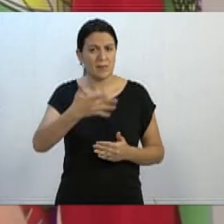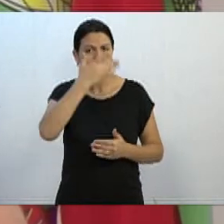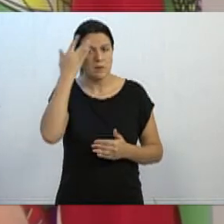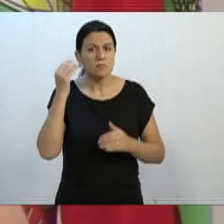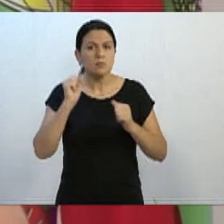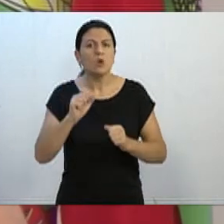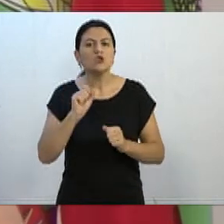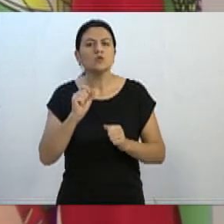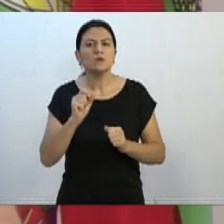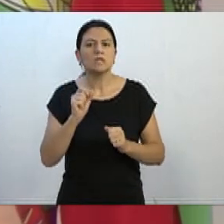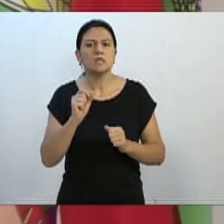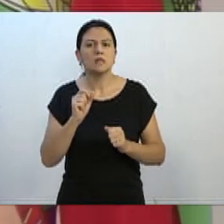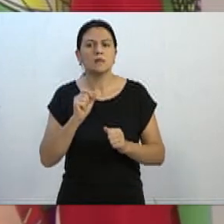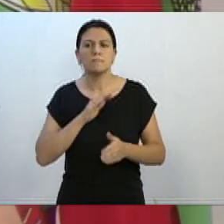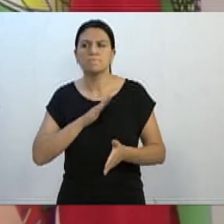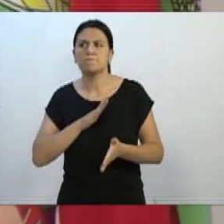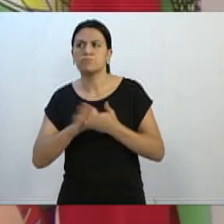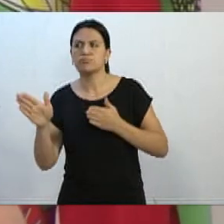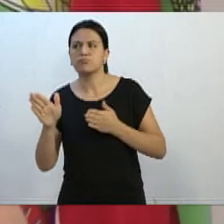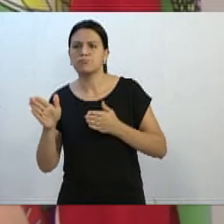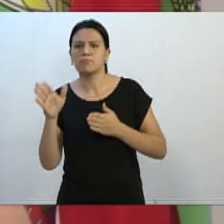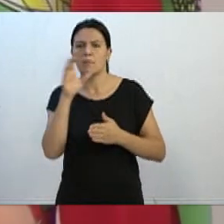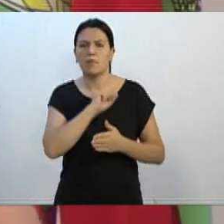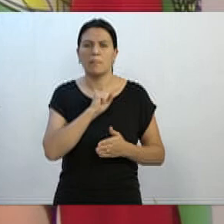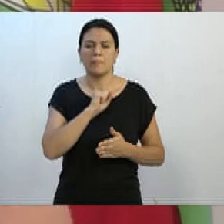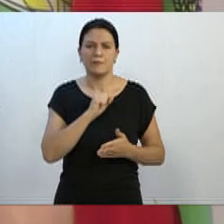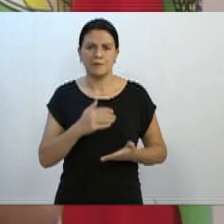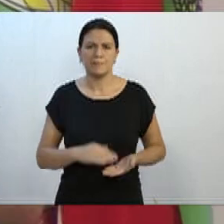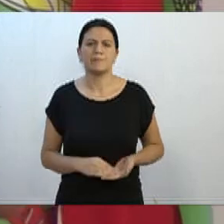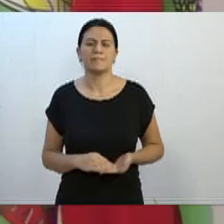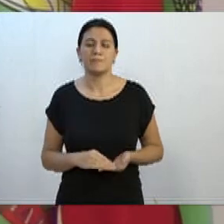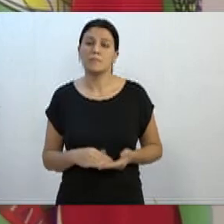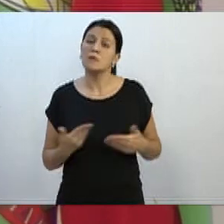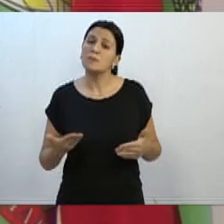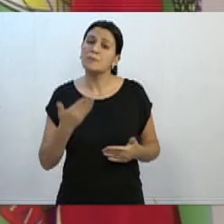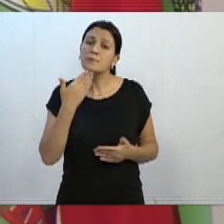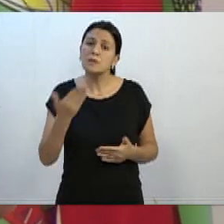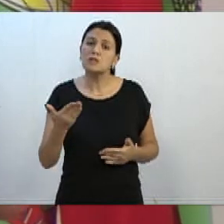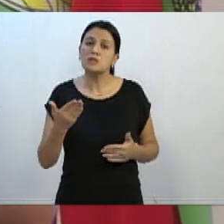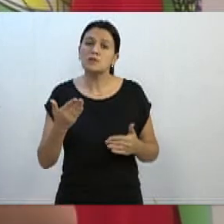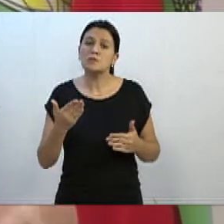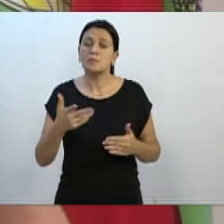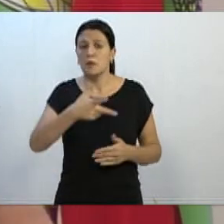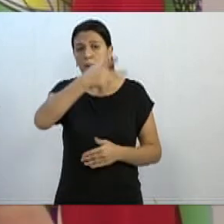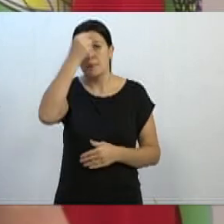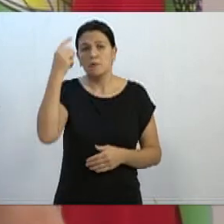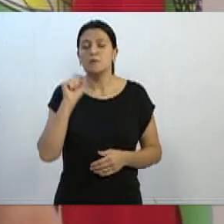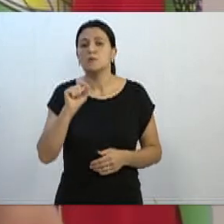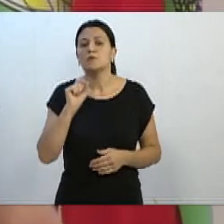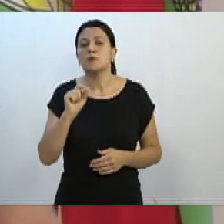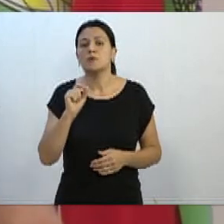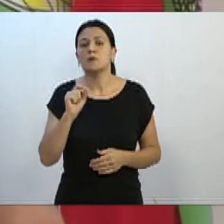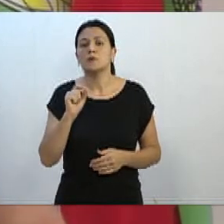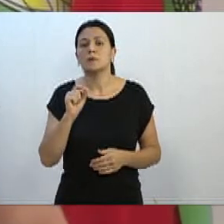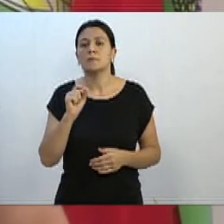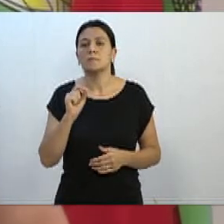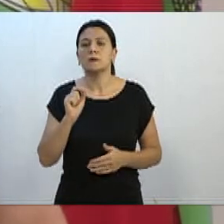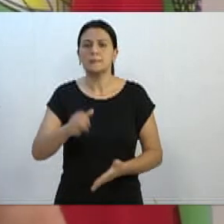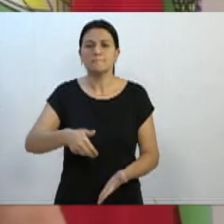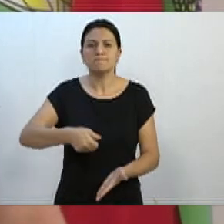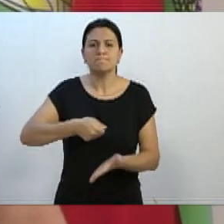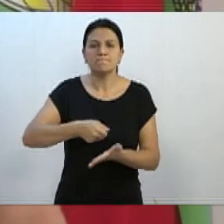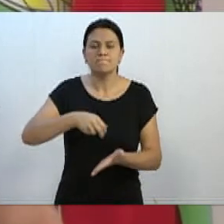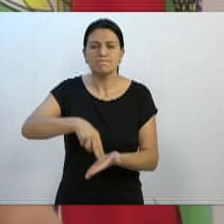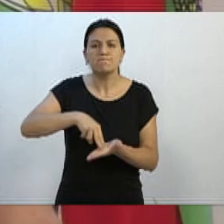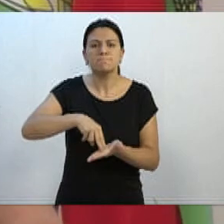delas escaparem. Então, fica aqui o meu pedido para que o Poder Público adote ainda mais severidade nas